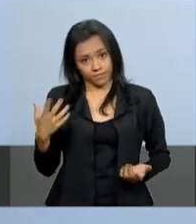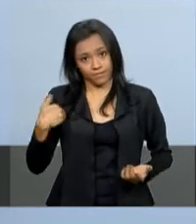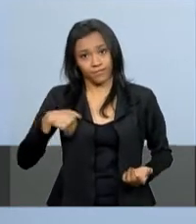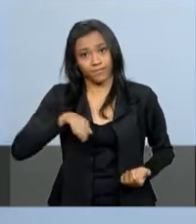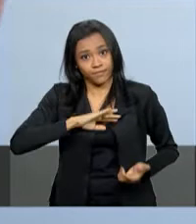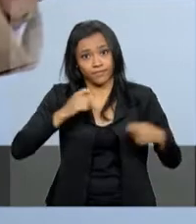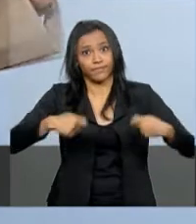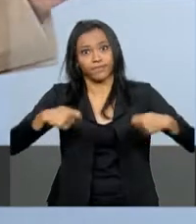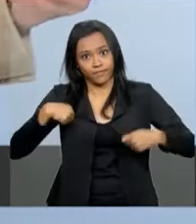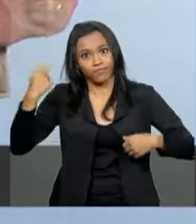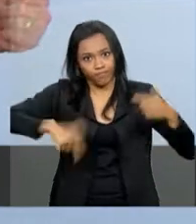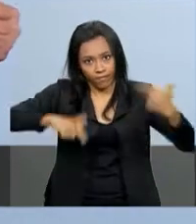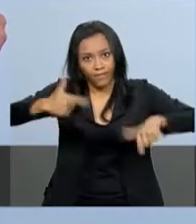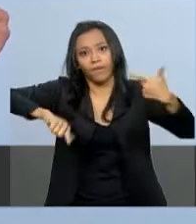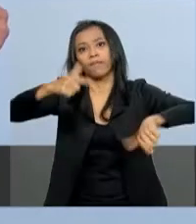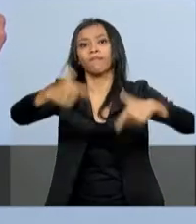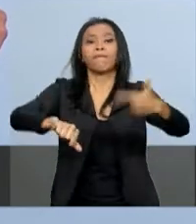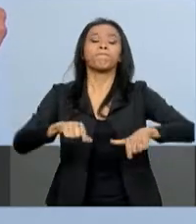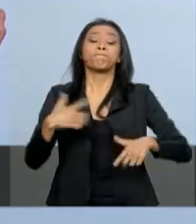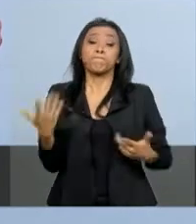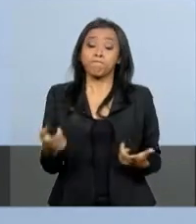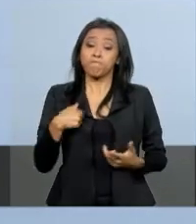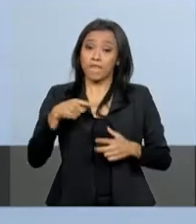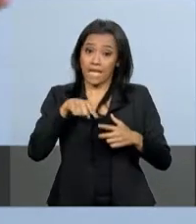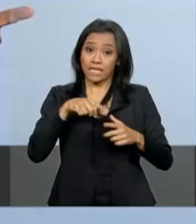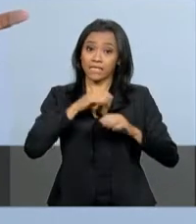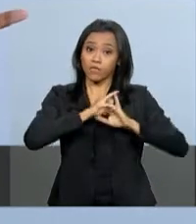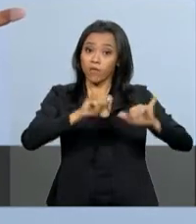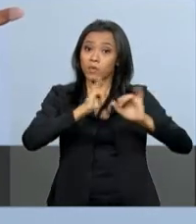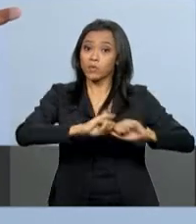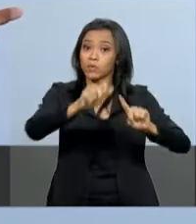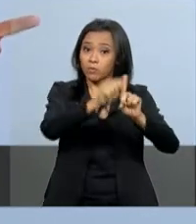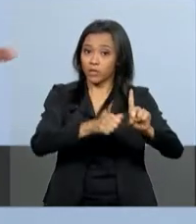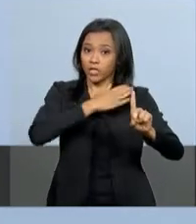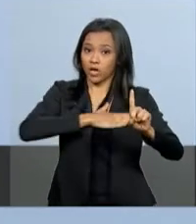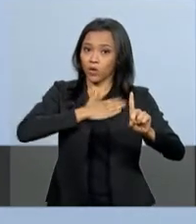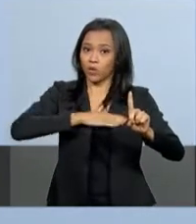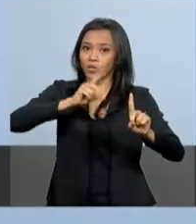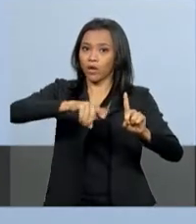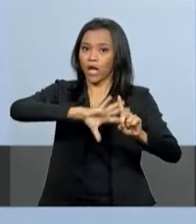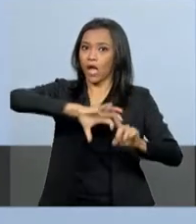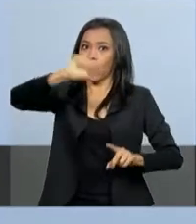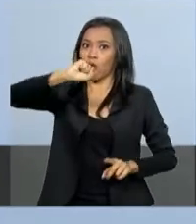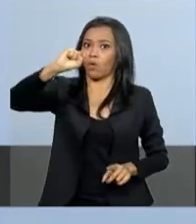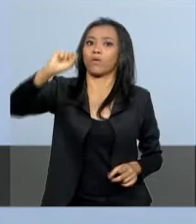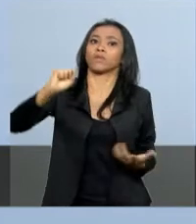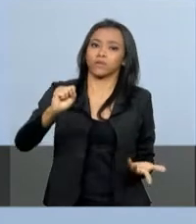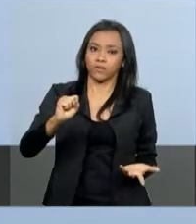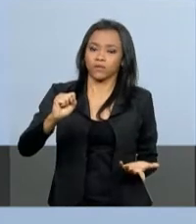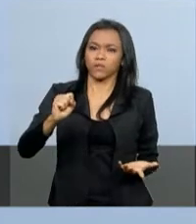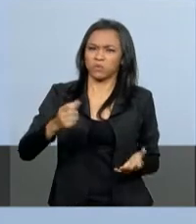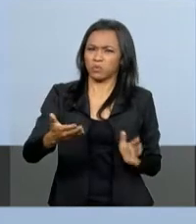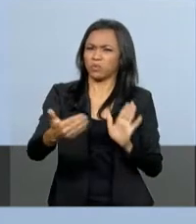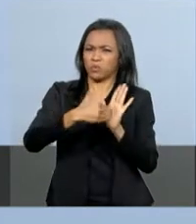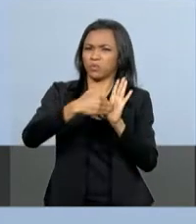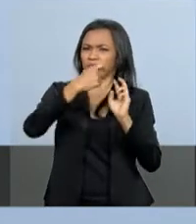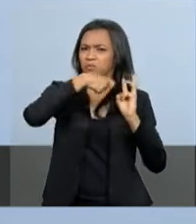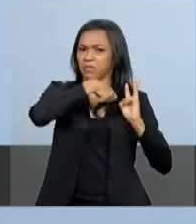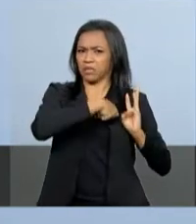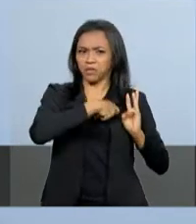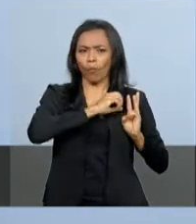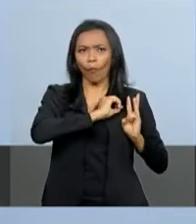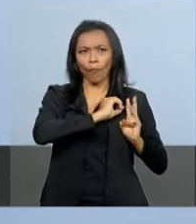mais aliás este índice de agosto é um índice recorde nos últimos tempos na houve em mesmo algum